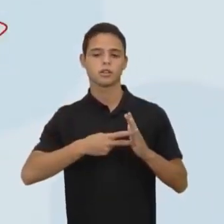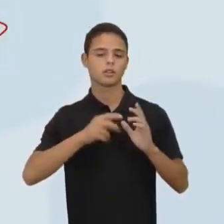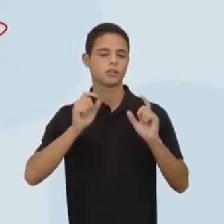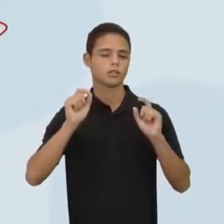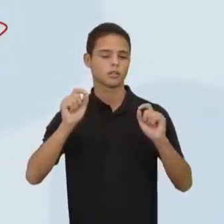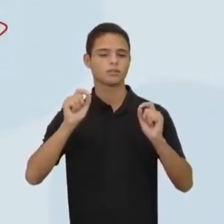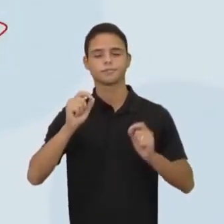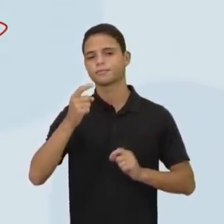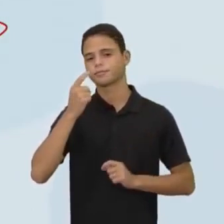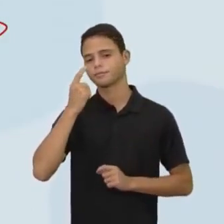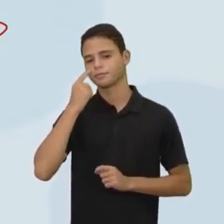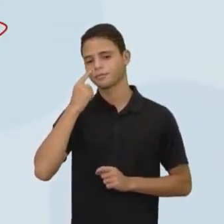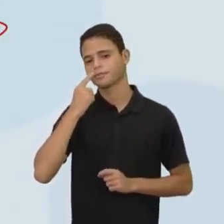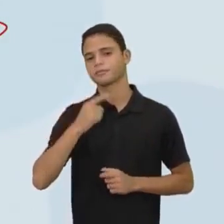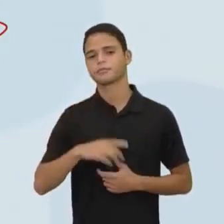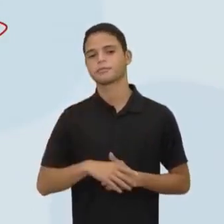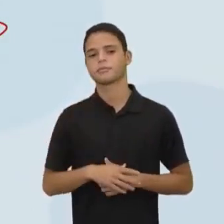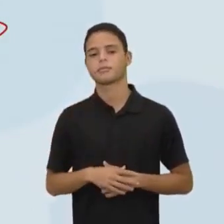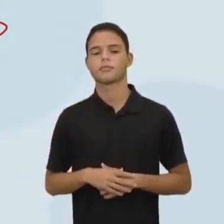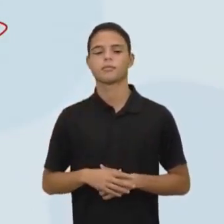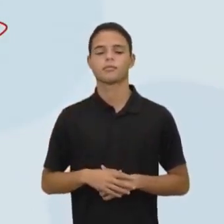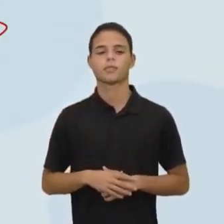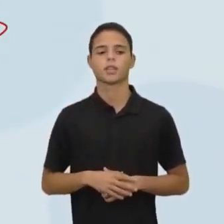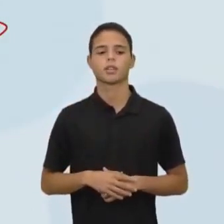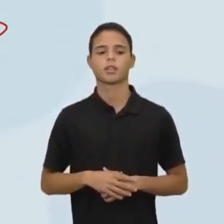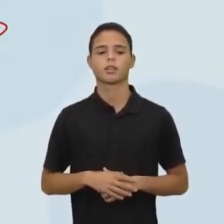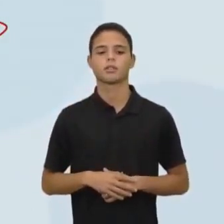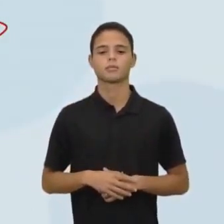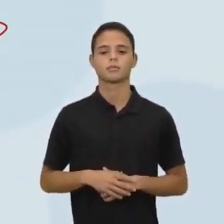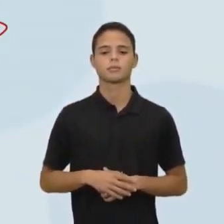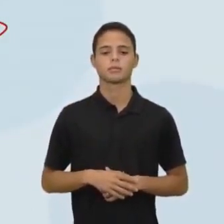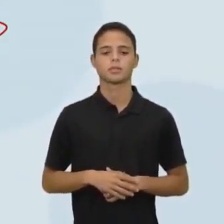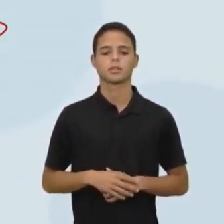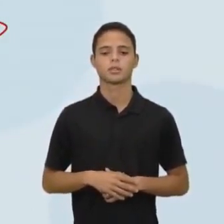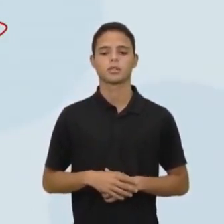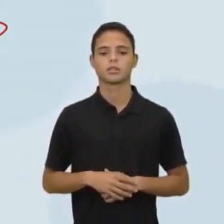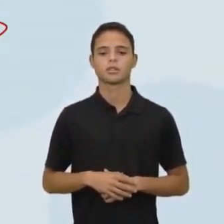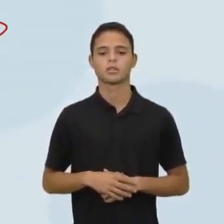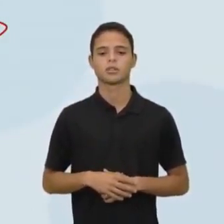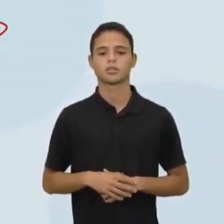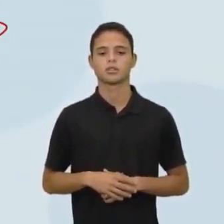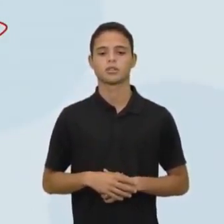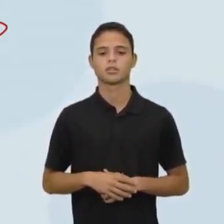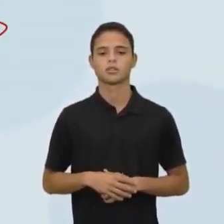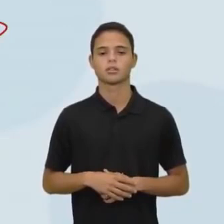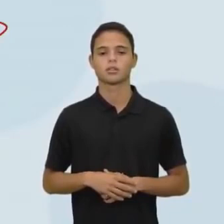escrever certinho. Peraí, eu tô com medo. Vai escrever. Significa